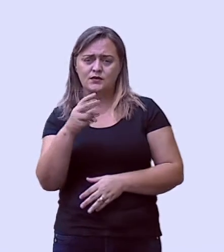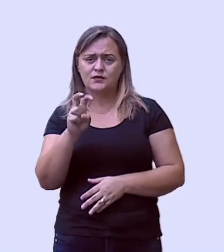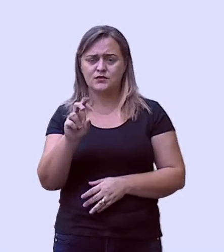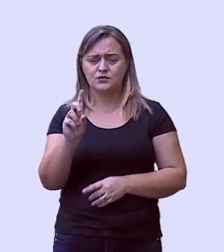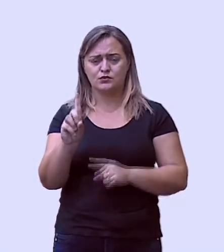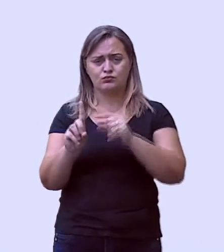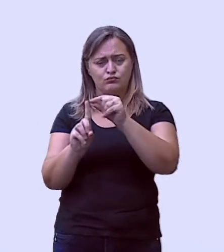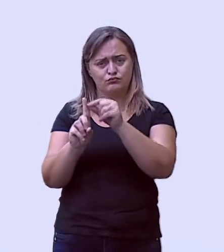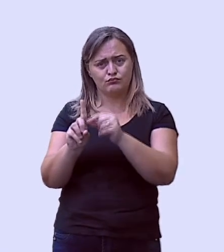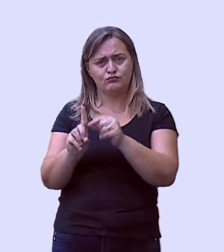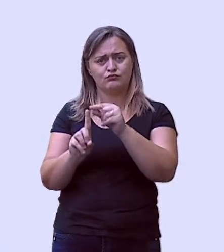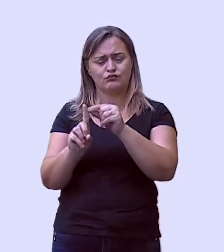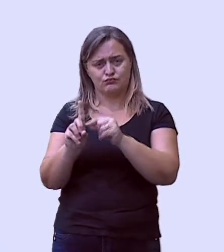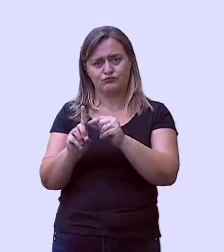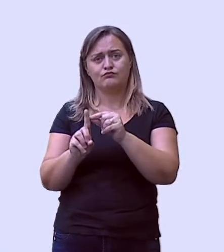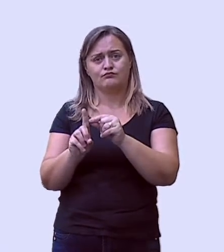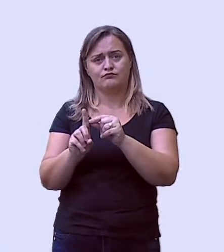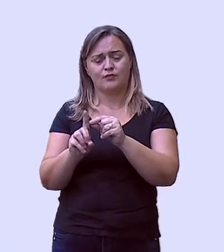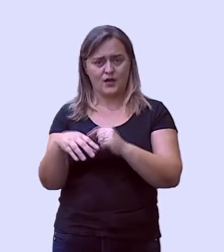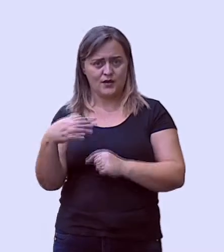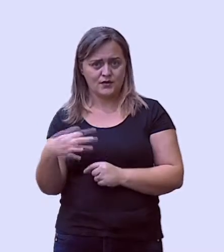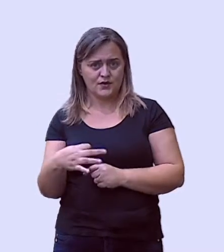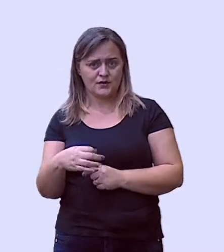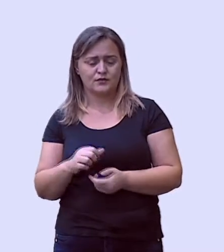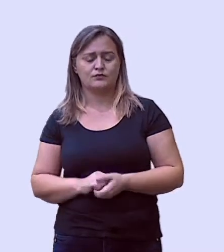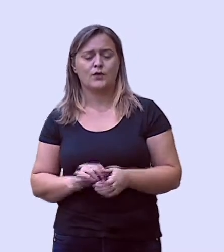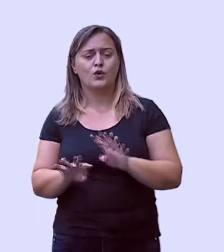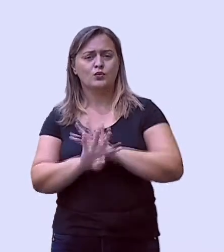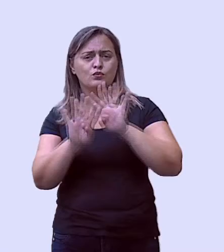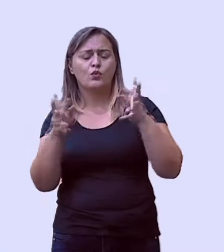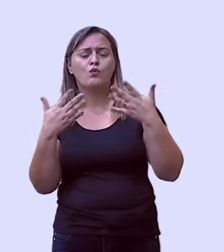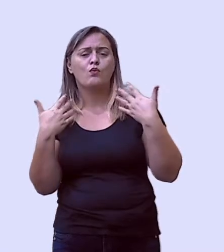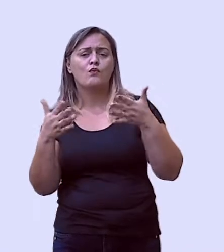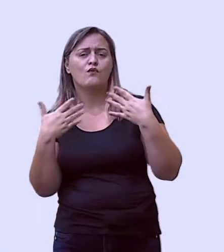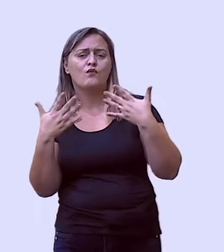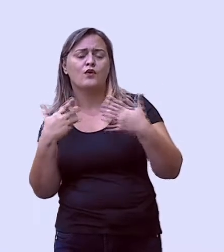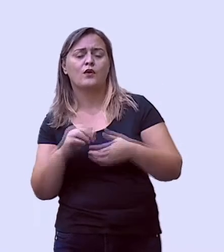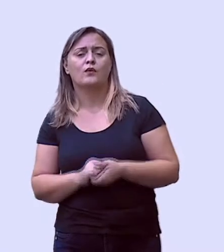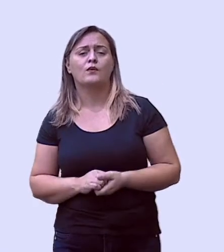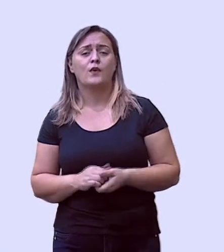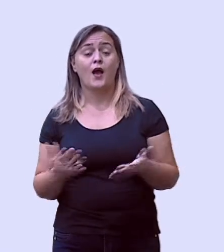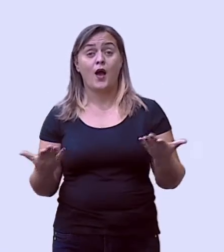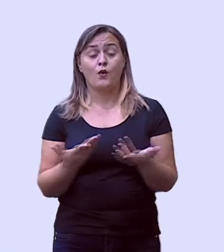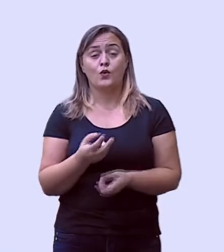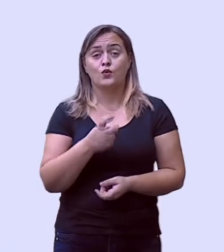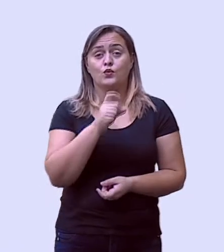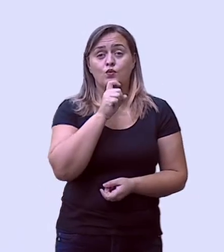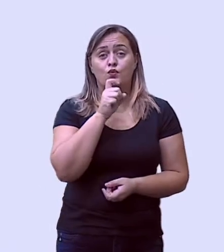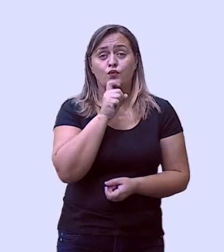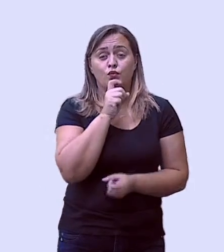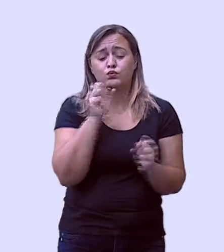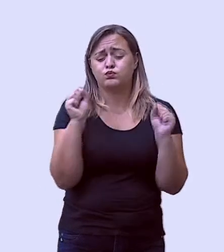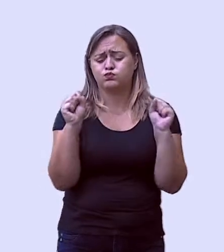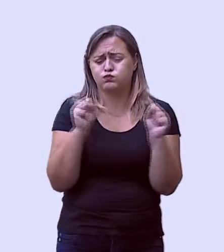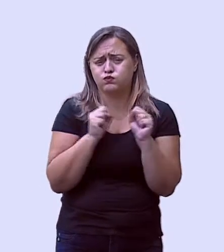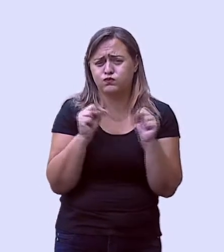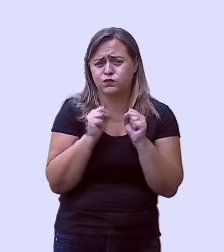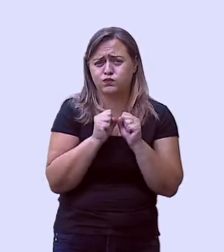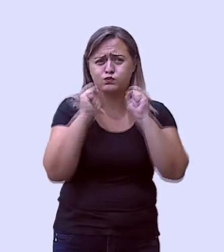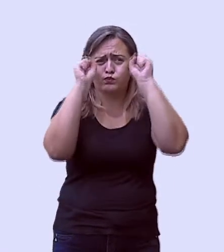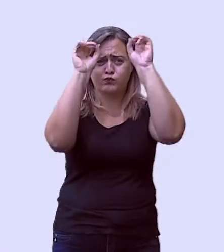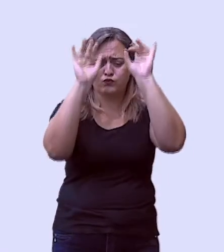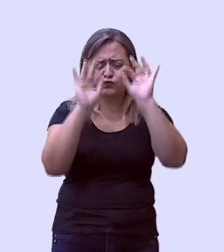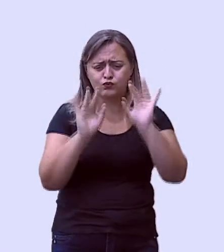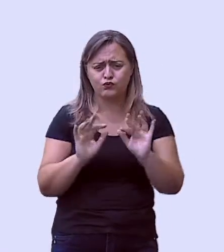Celsius, isso no verão. E com geada e neve na época de inverno, momento de maior concentração